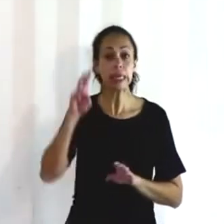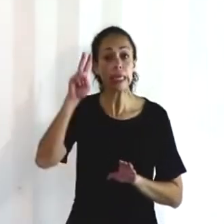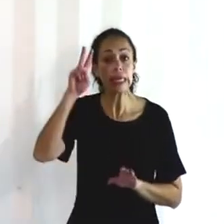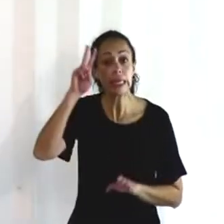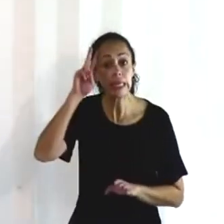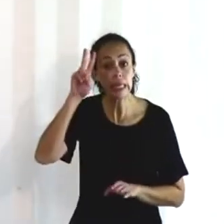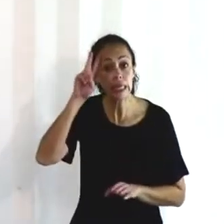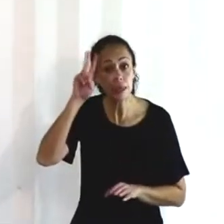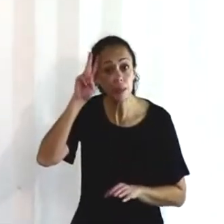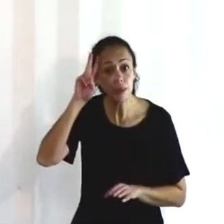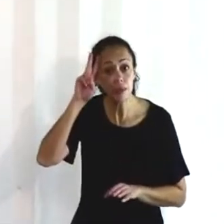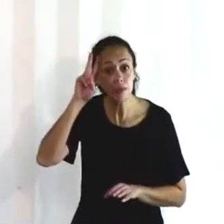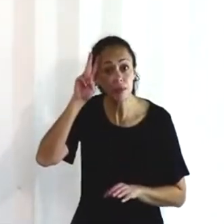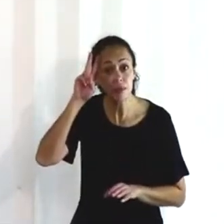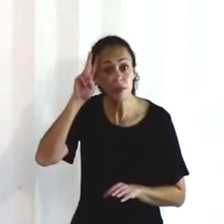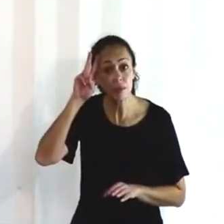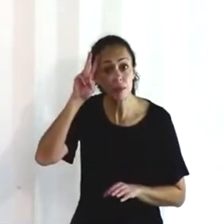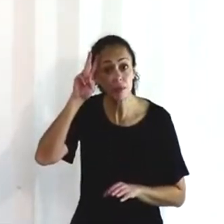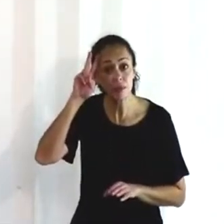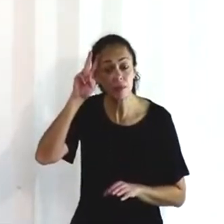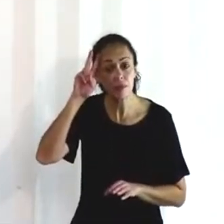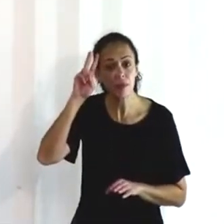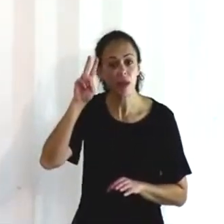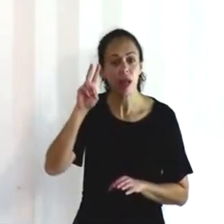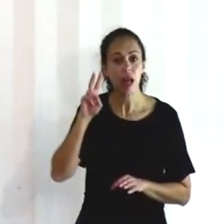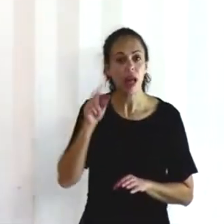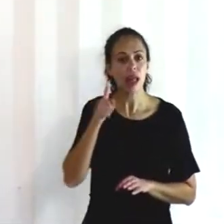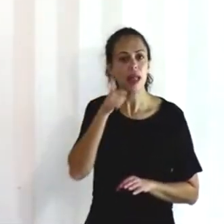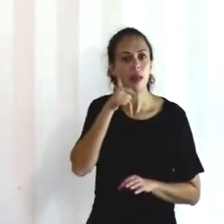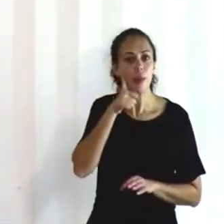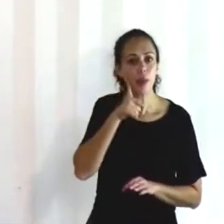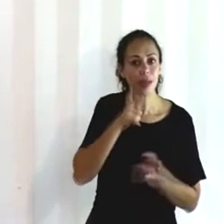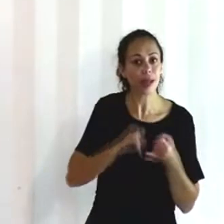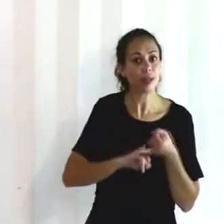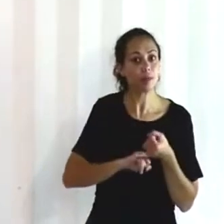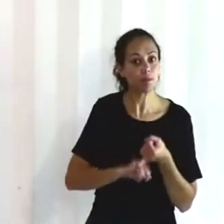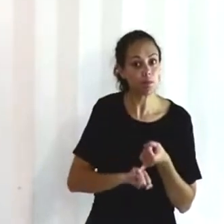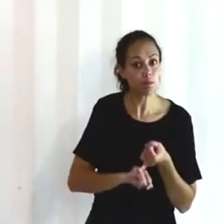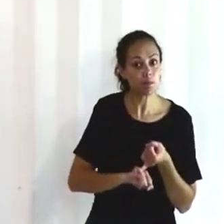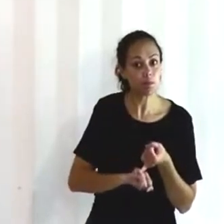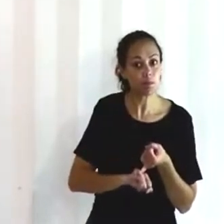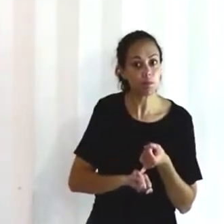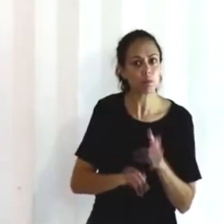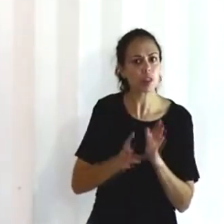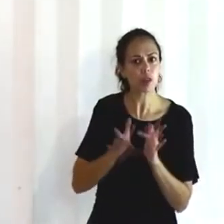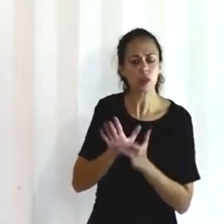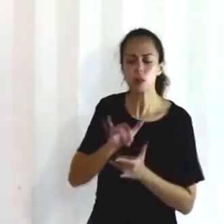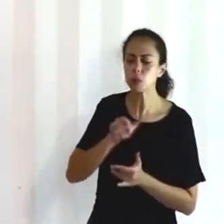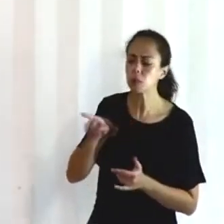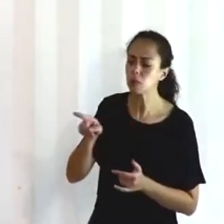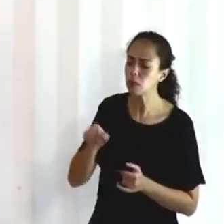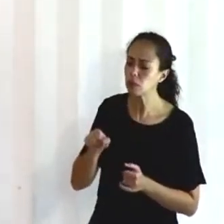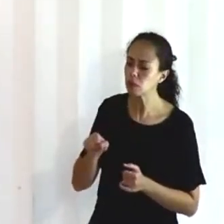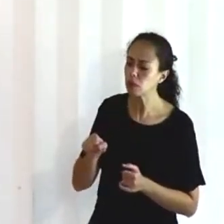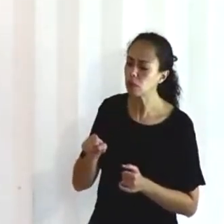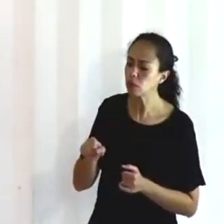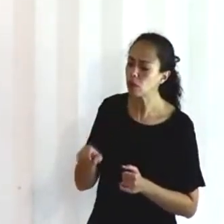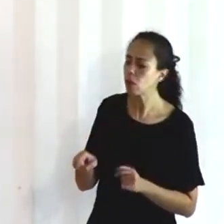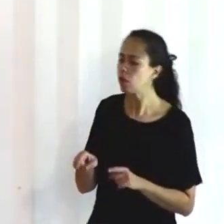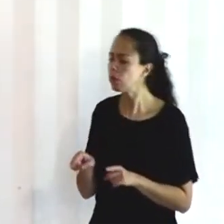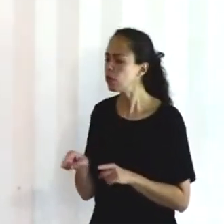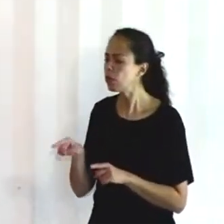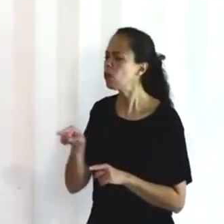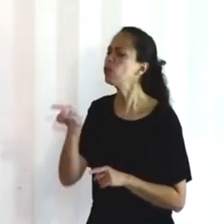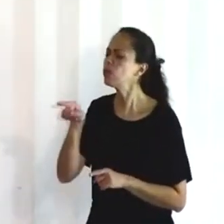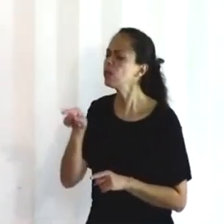Jesus, tomada em flagrante adultério, e então ele pergunta para ela, o que você fez? Os acusadores